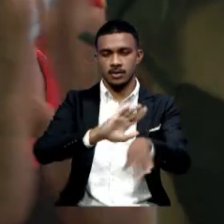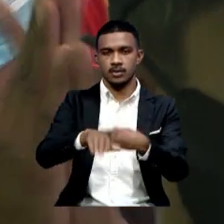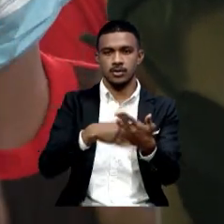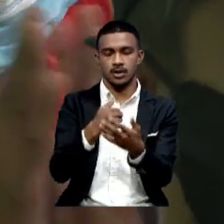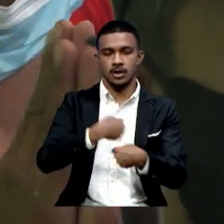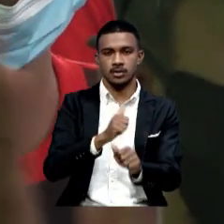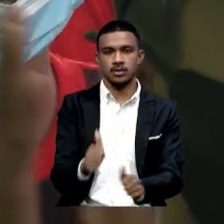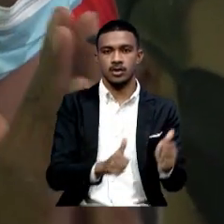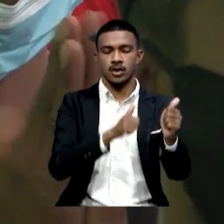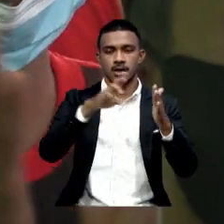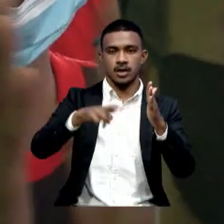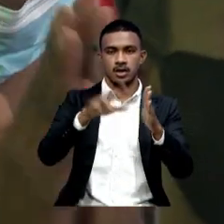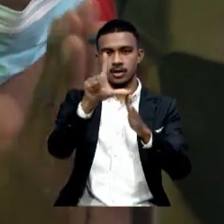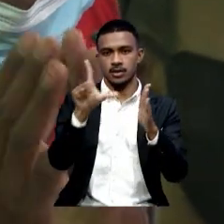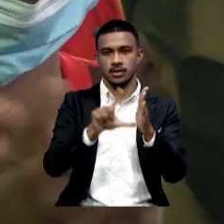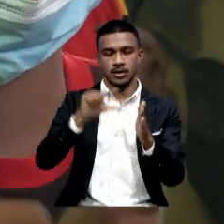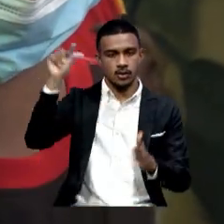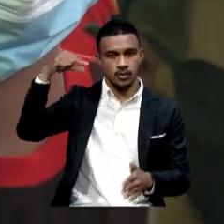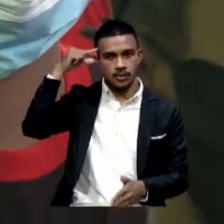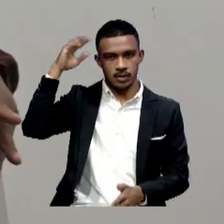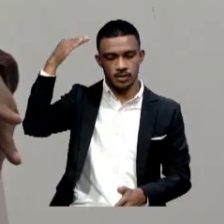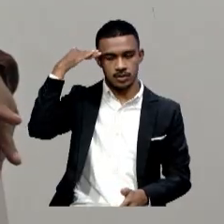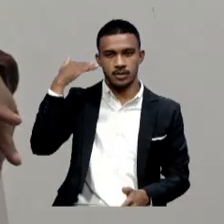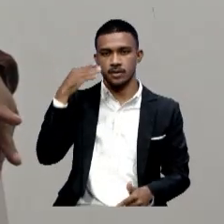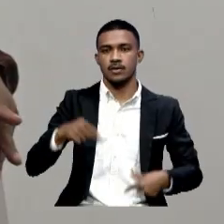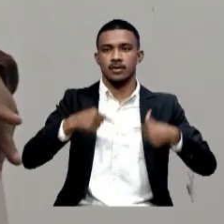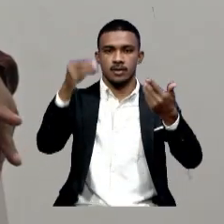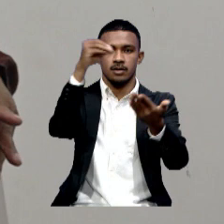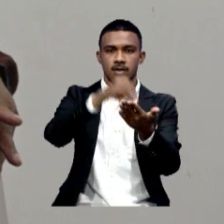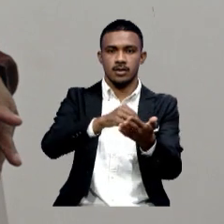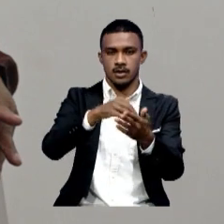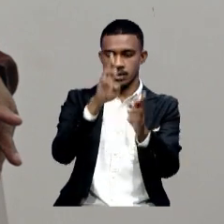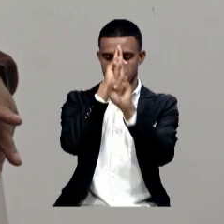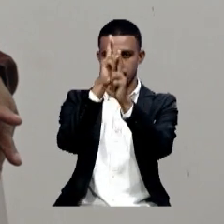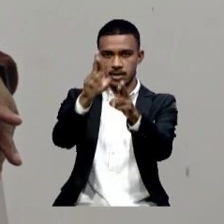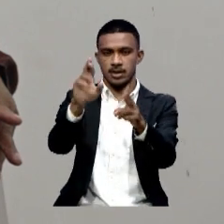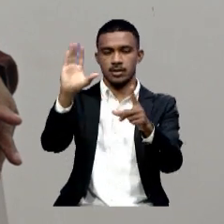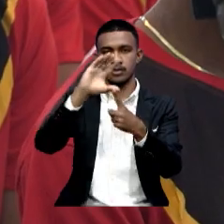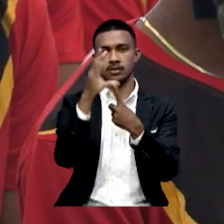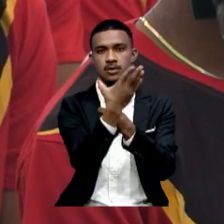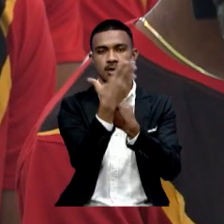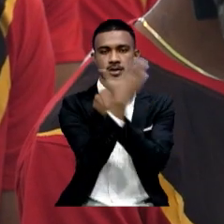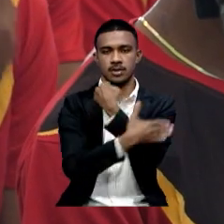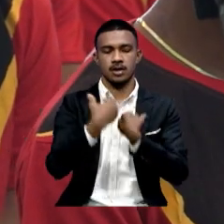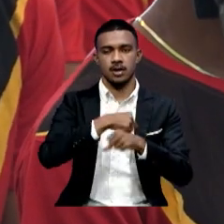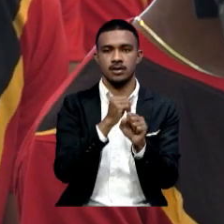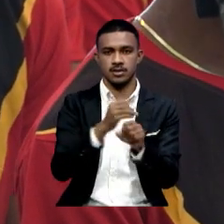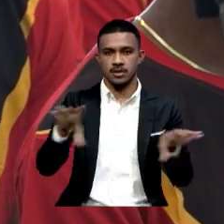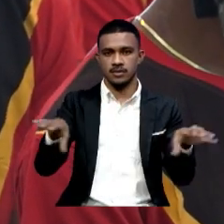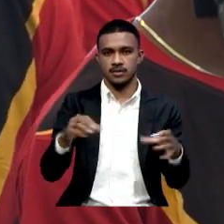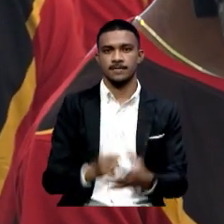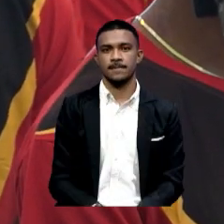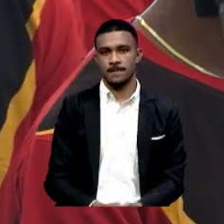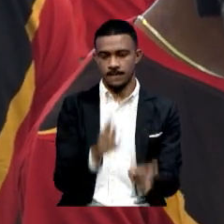no regressir nebe, governo Coreia Sul estabelece ona, no respeito à cultura na São Nenian durante halo serviço. Se respeita a